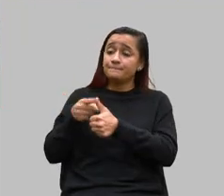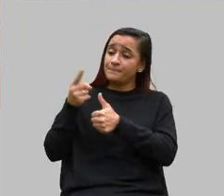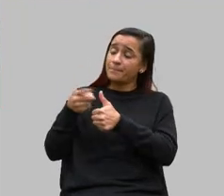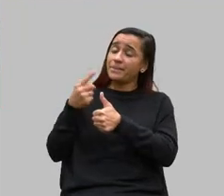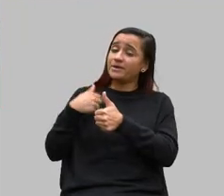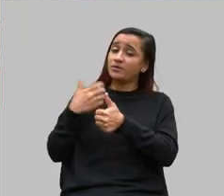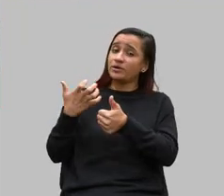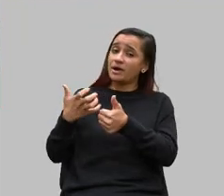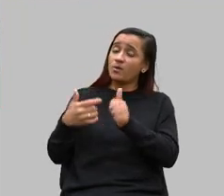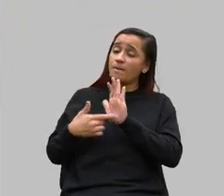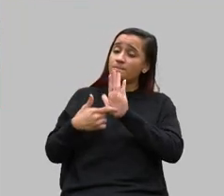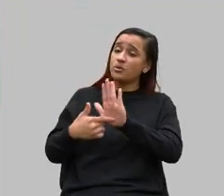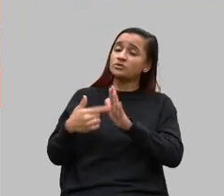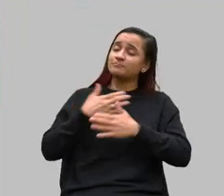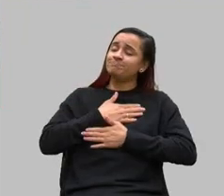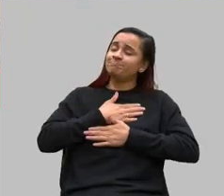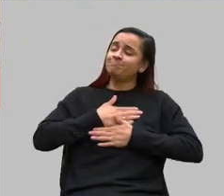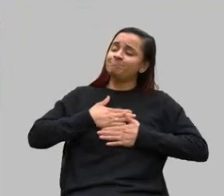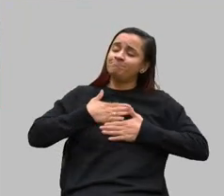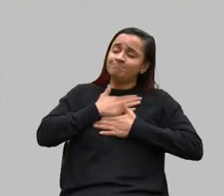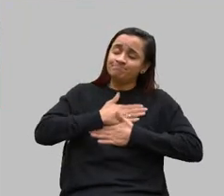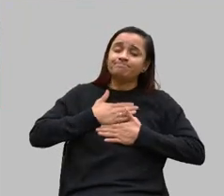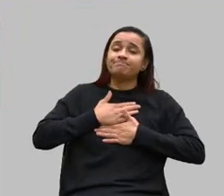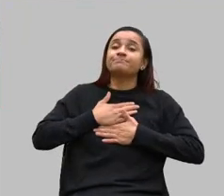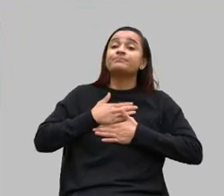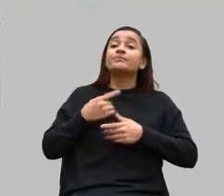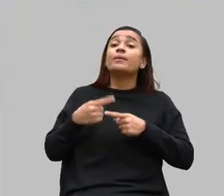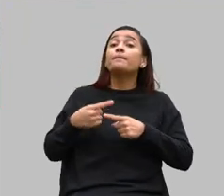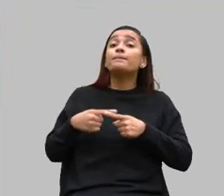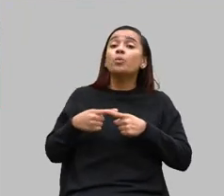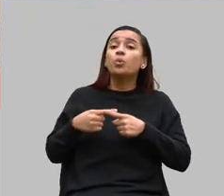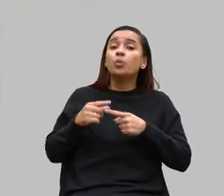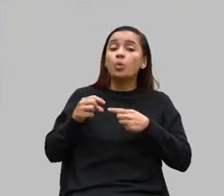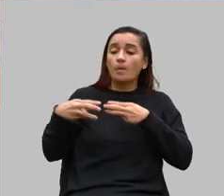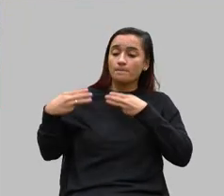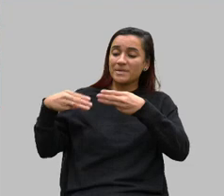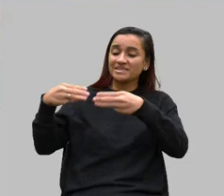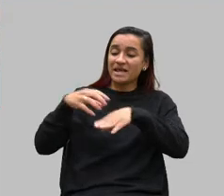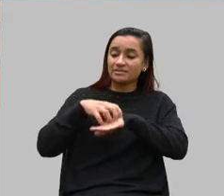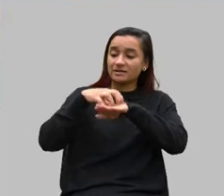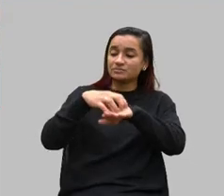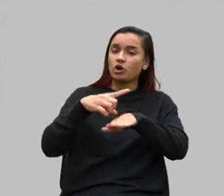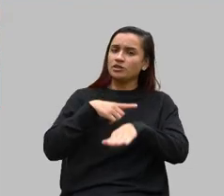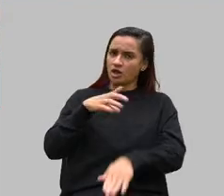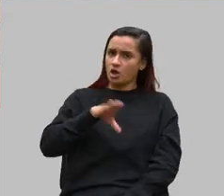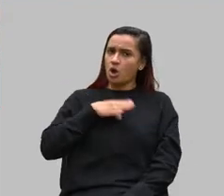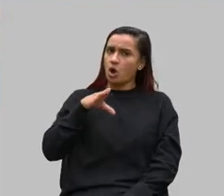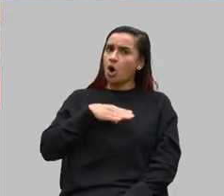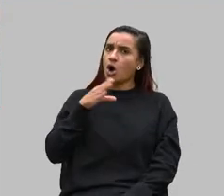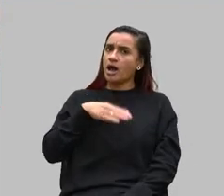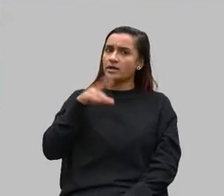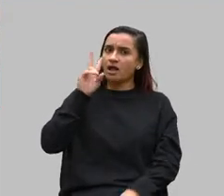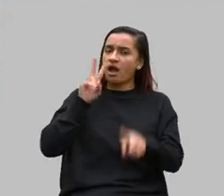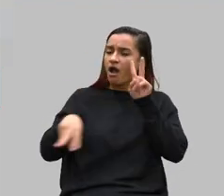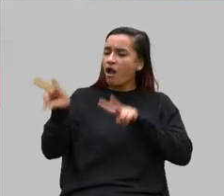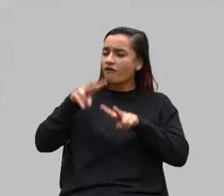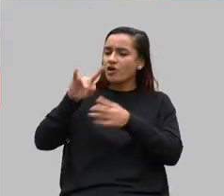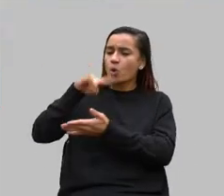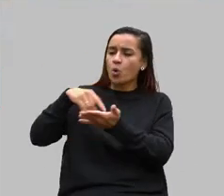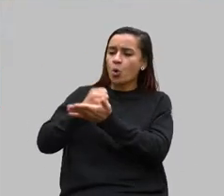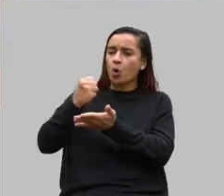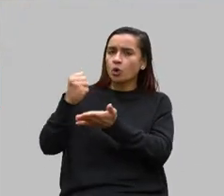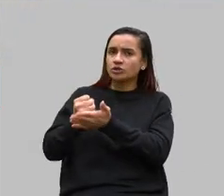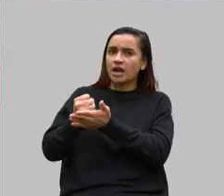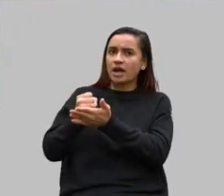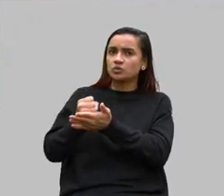manifestar a minha satisfação pelo fato do Ministério dos transportes ter tido a coragem de rever os contratos de concessão que tinham